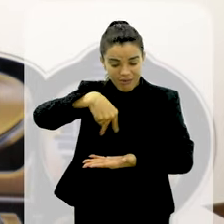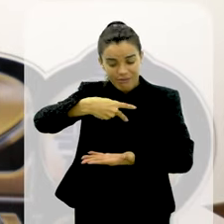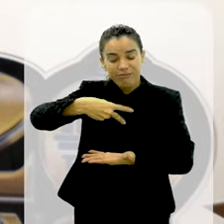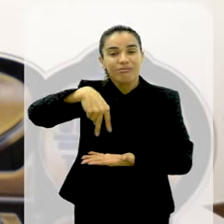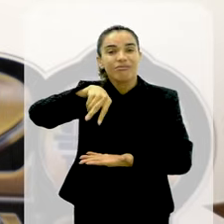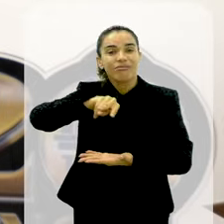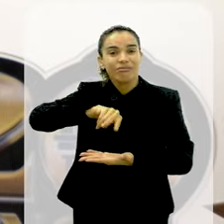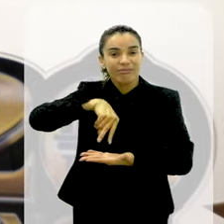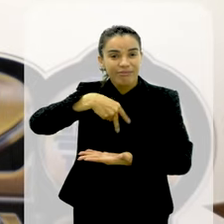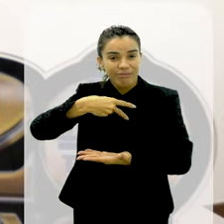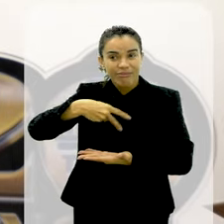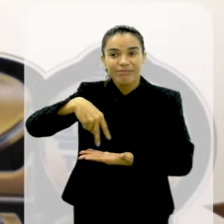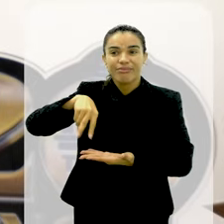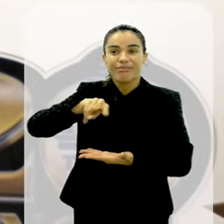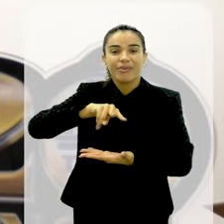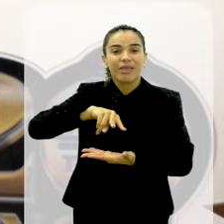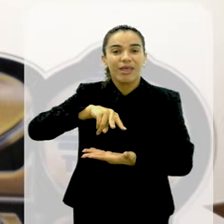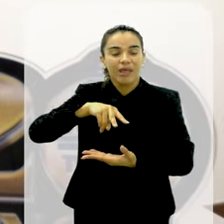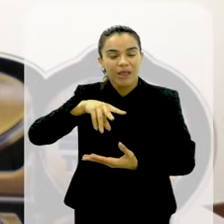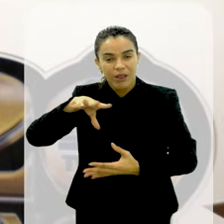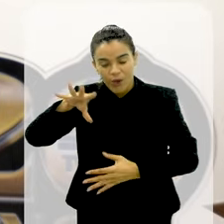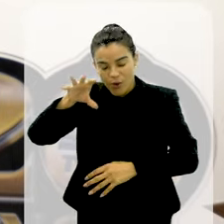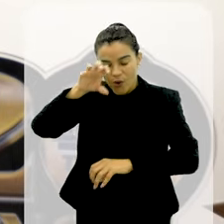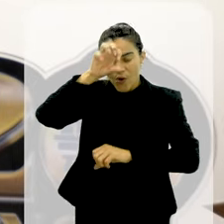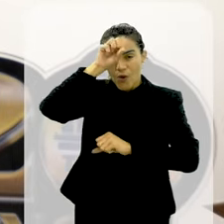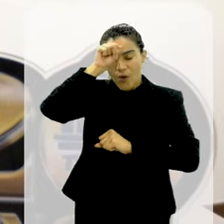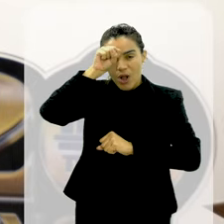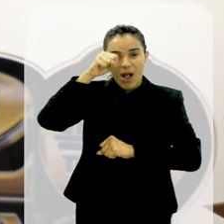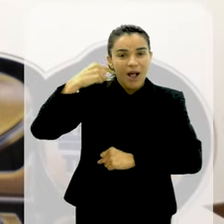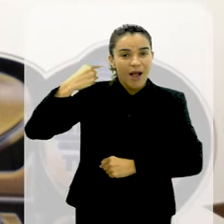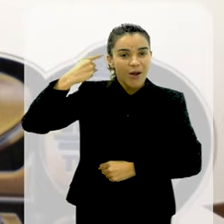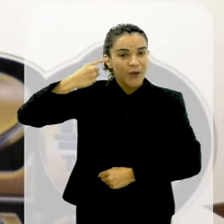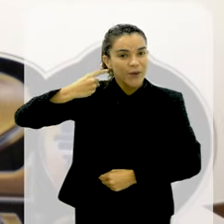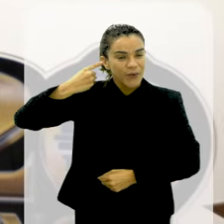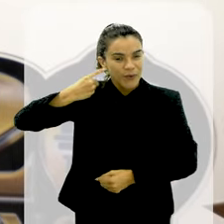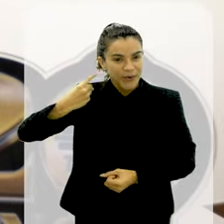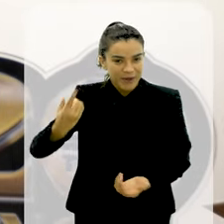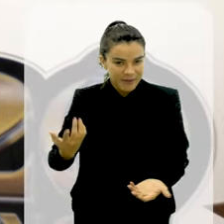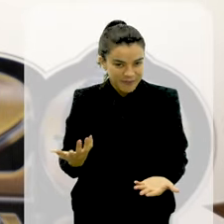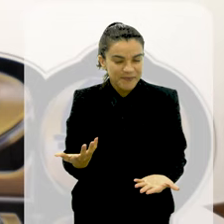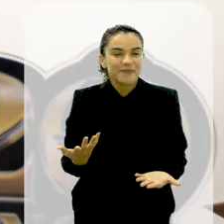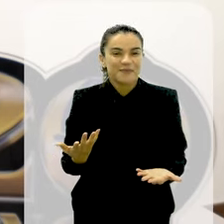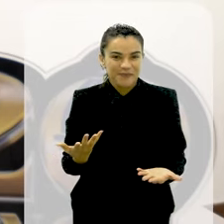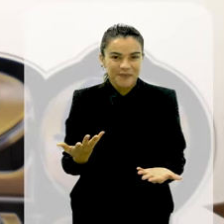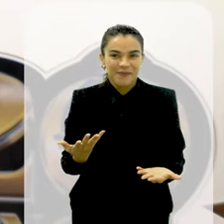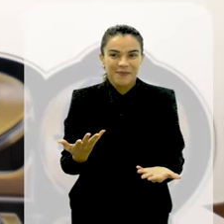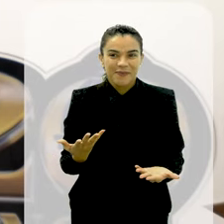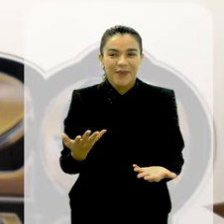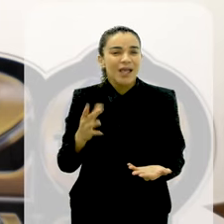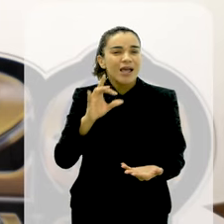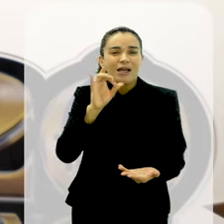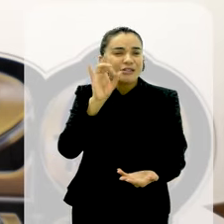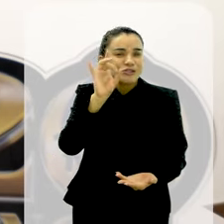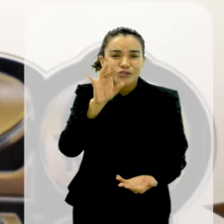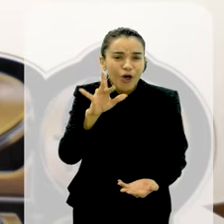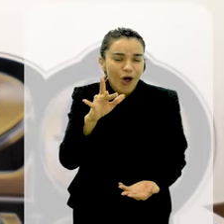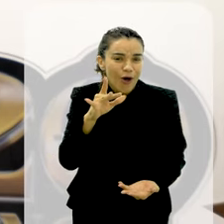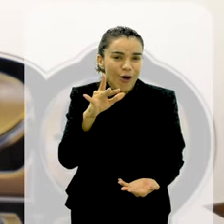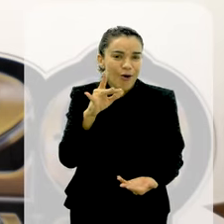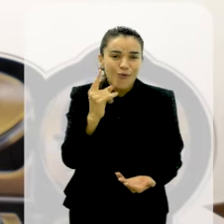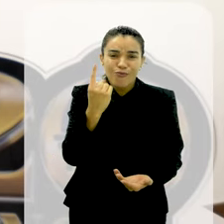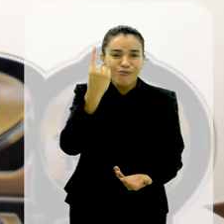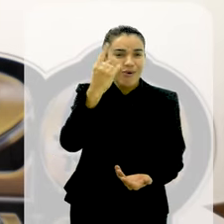era um bailarino que sucumbiu à loucura. Então, eu acho que esse exemplo que eu dou aqui, embora seja um exemplo